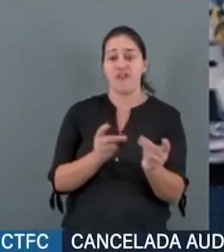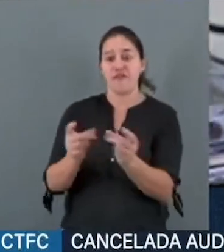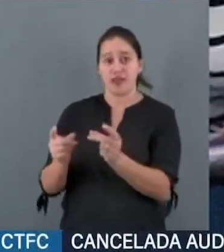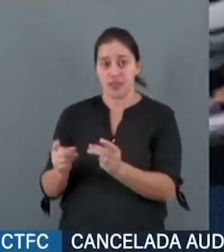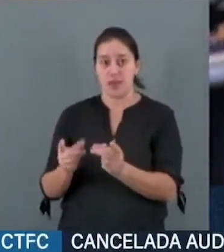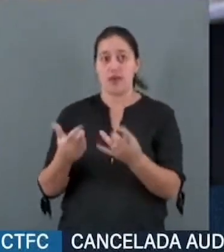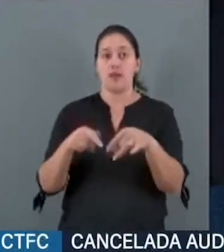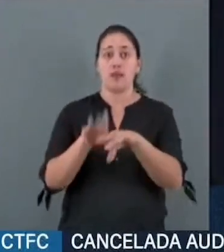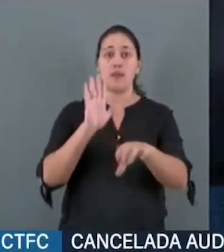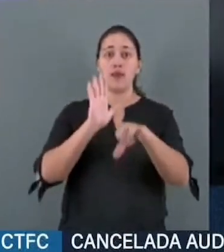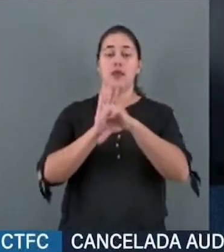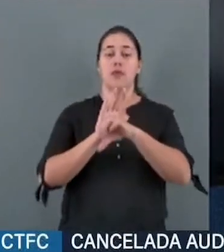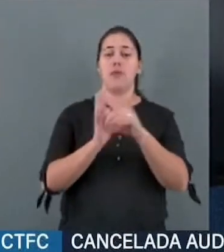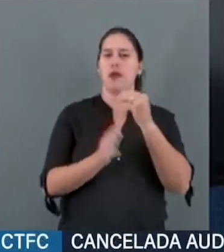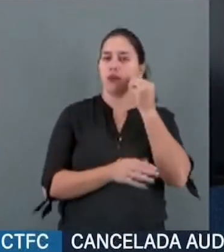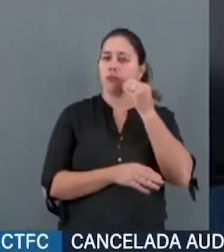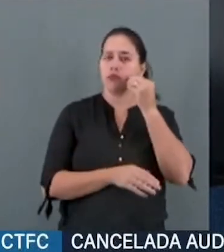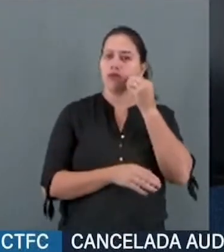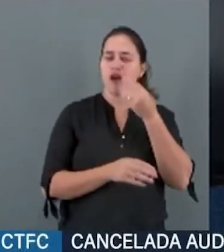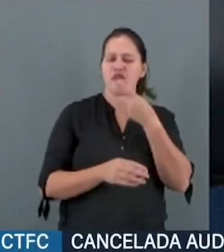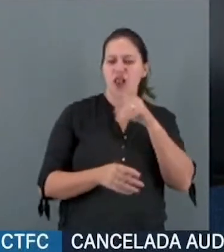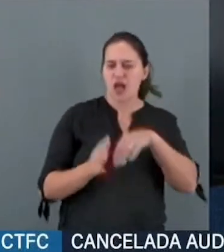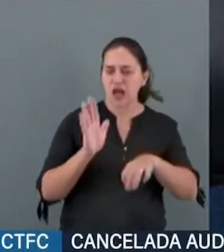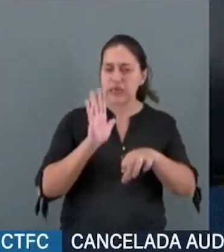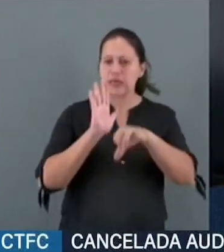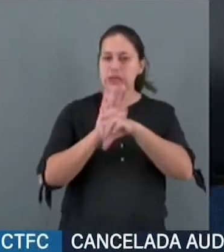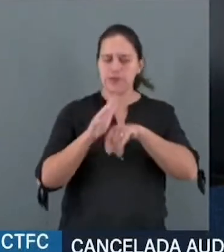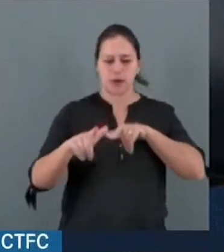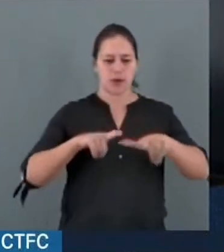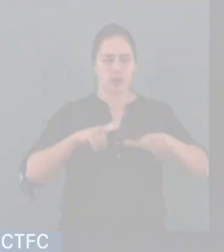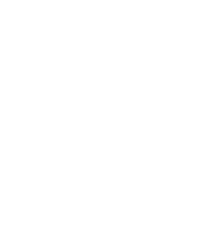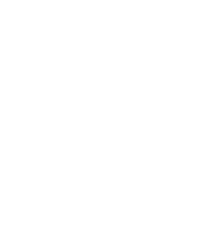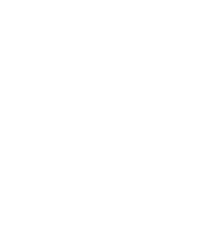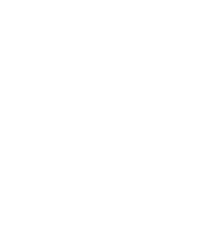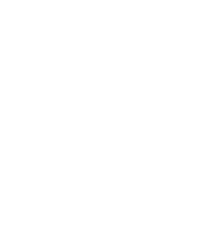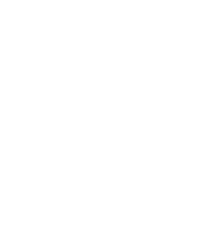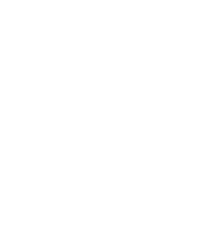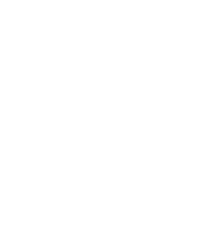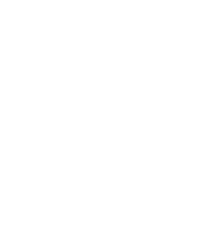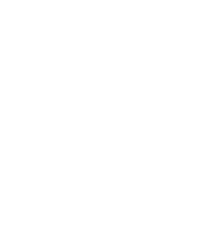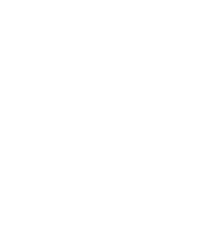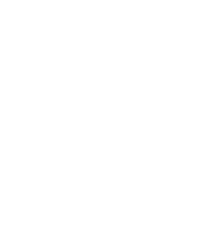de alguma forma, é tentar criminalizar a atividade da imprensa livre do nosso país.